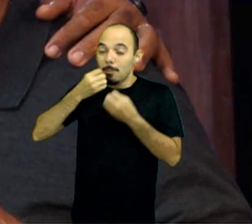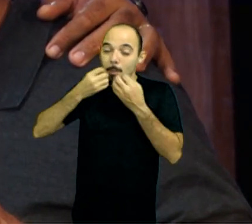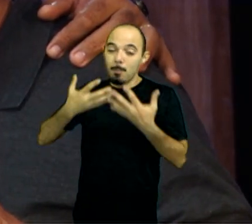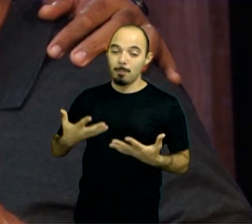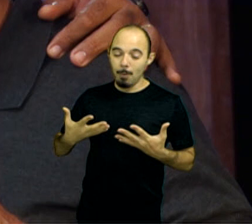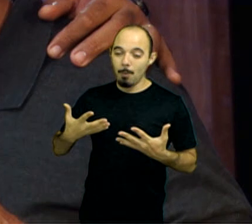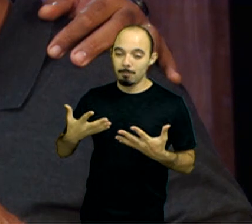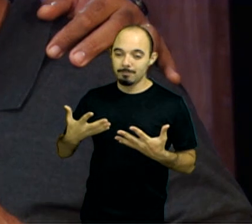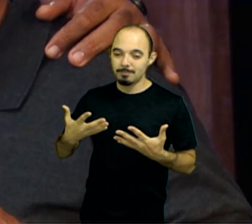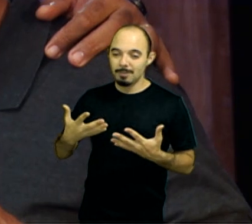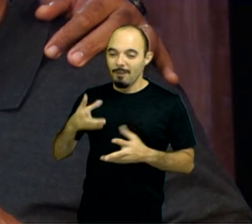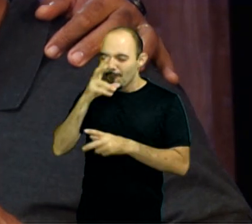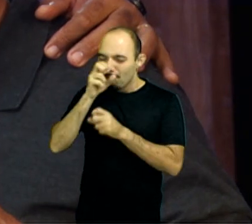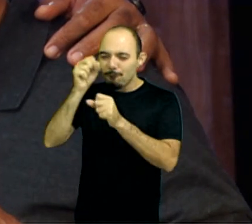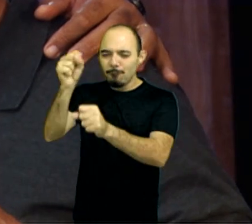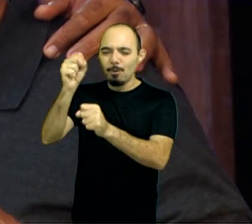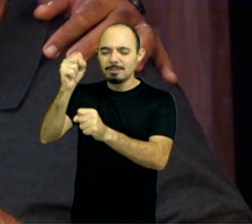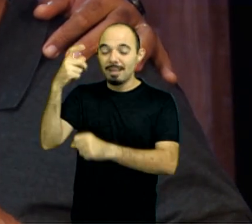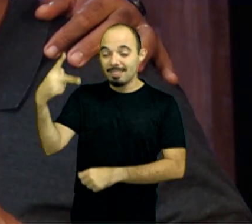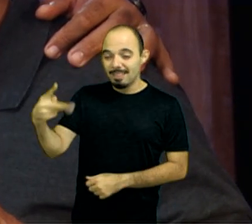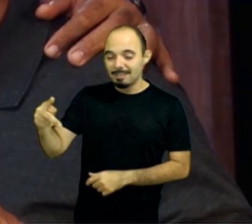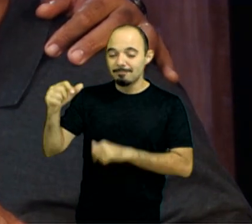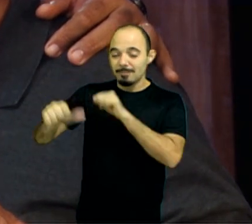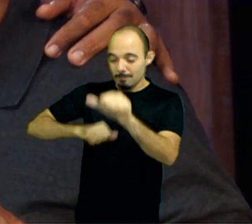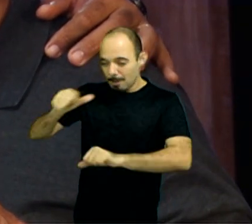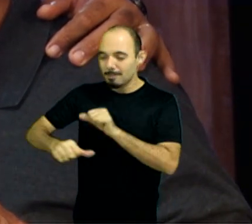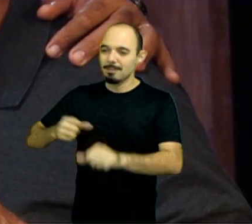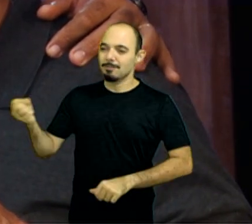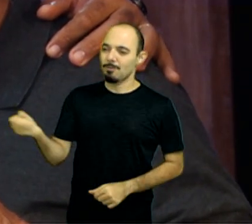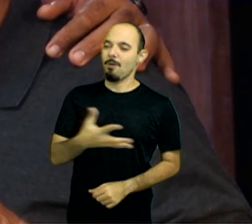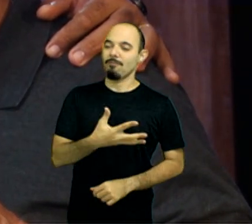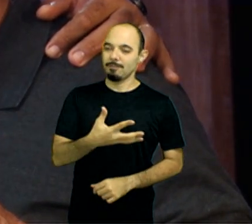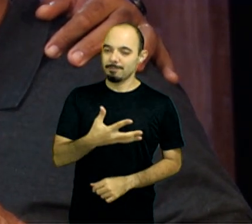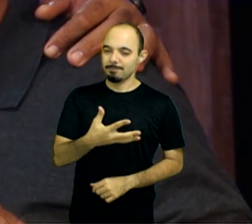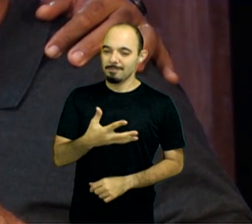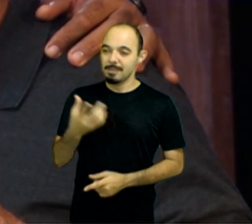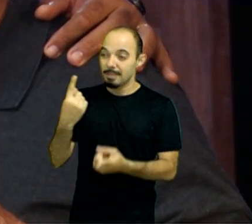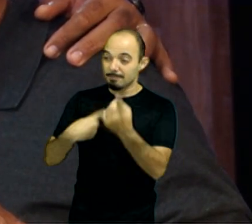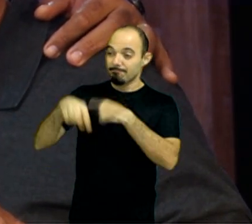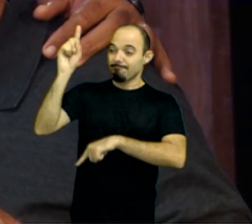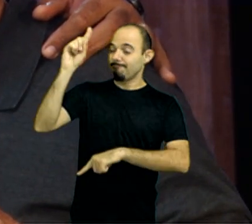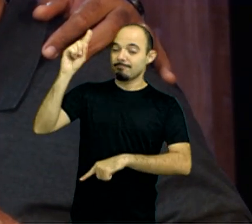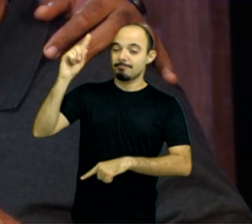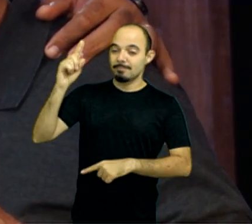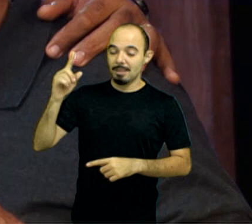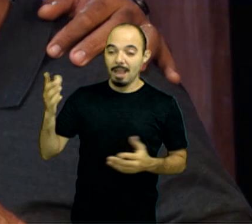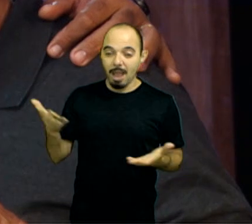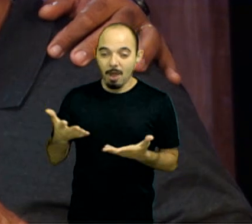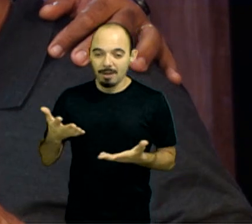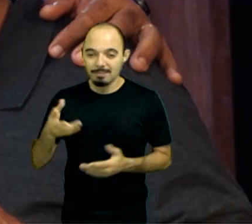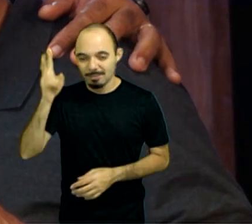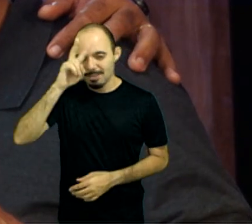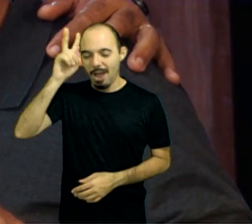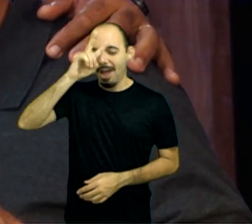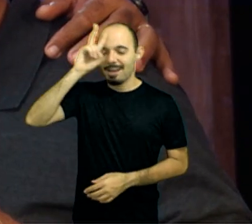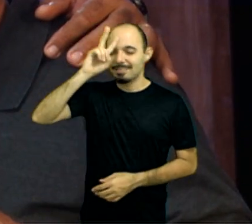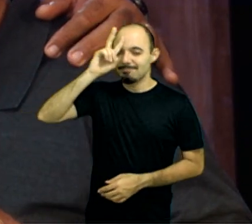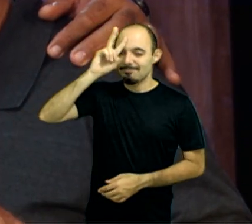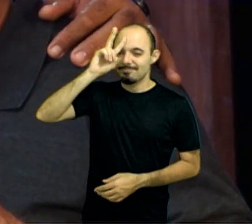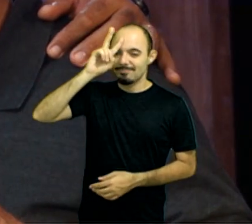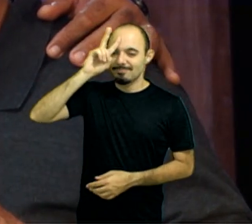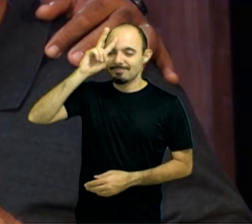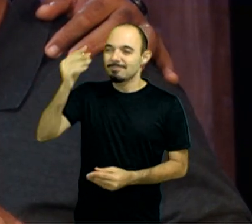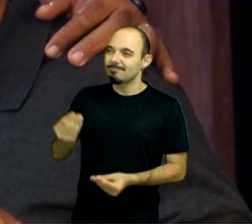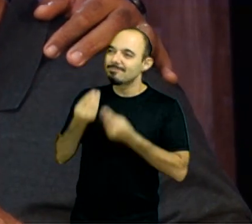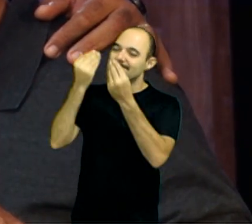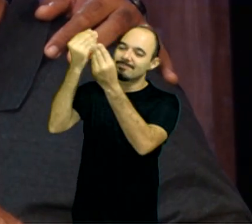as forças do teu servo para que ele agora possa gastar toda a sua história nas tuas mãos, servindo